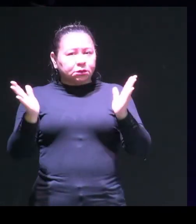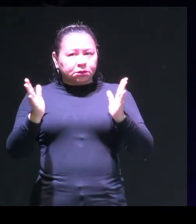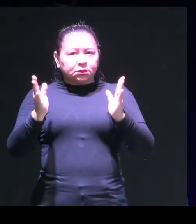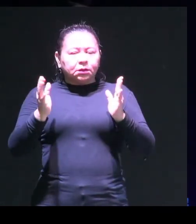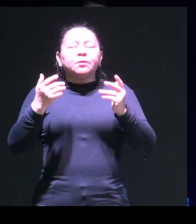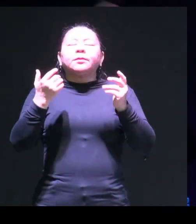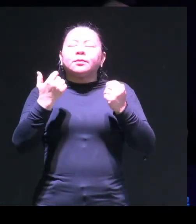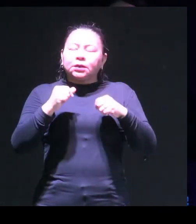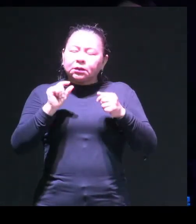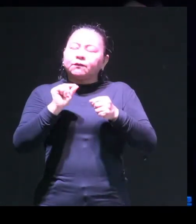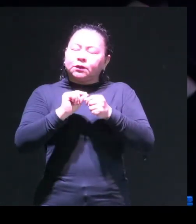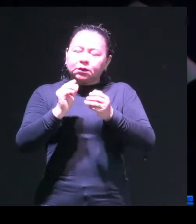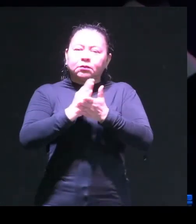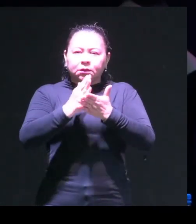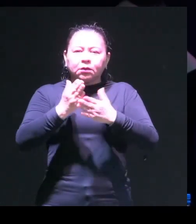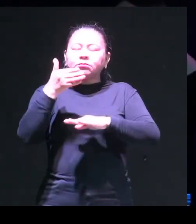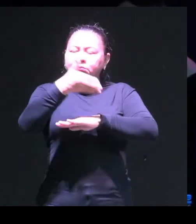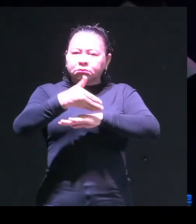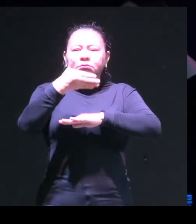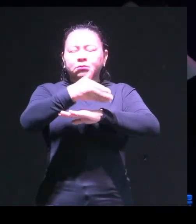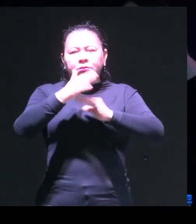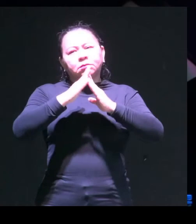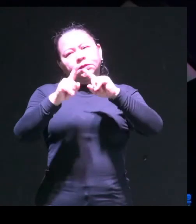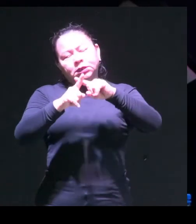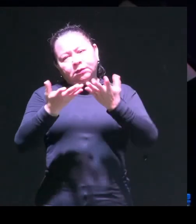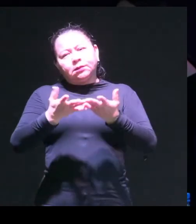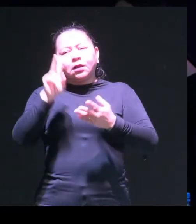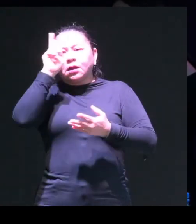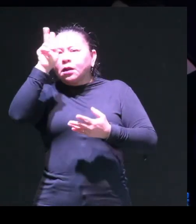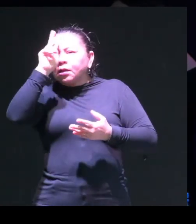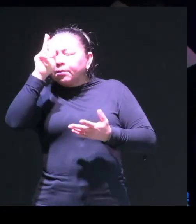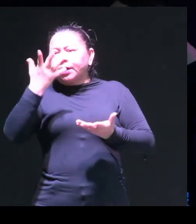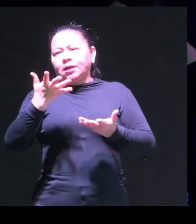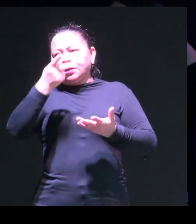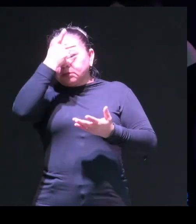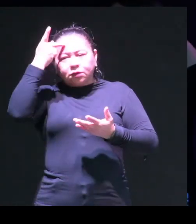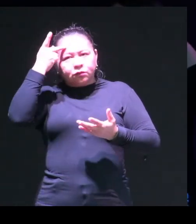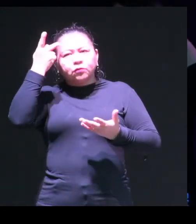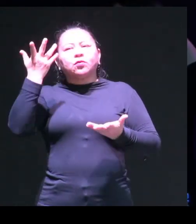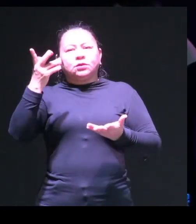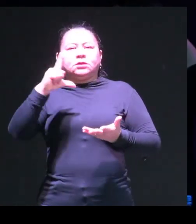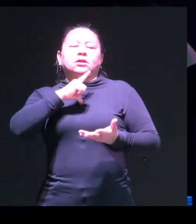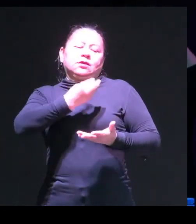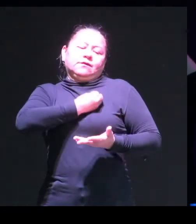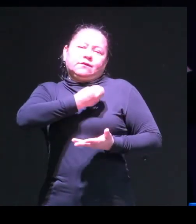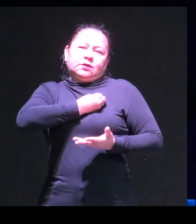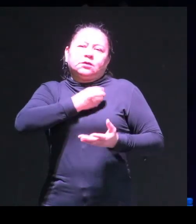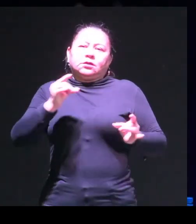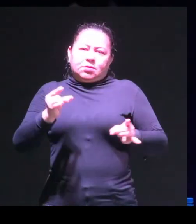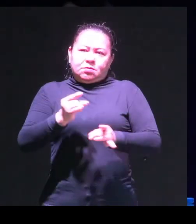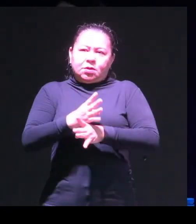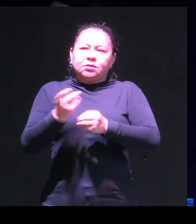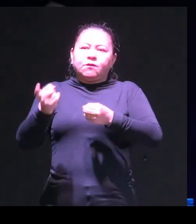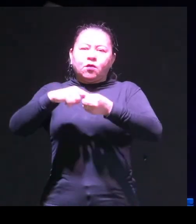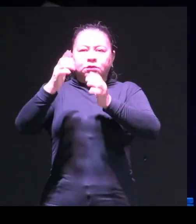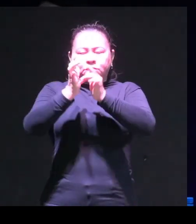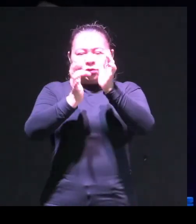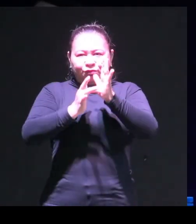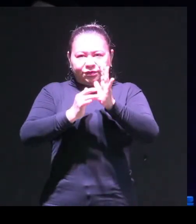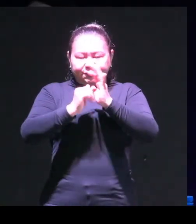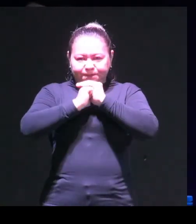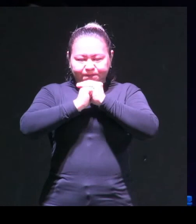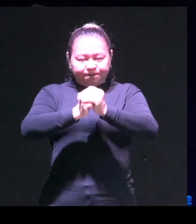nós precisamos congregar e lembrar das pessoas perdidas e nos preparar para a volta de